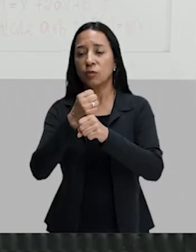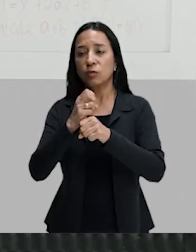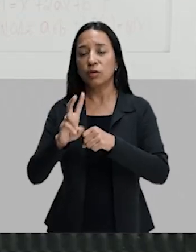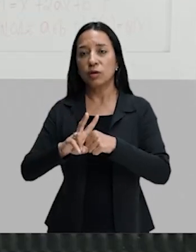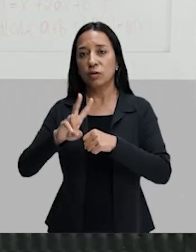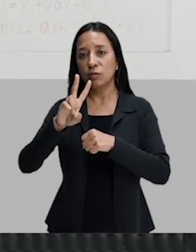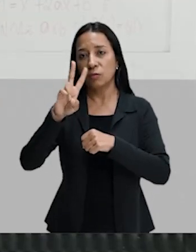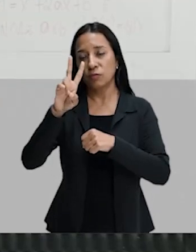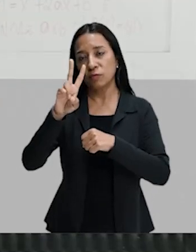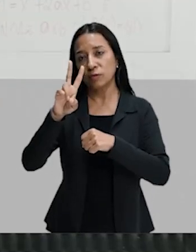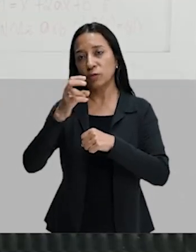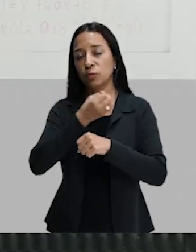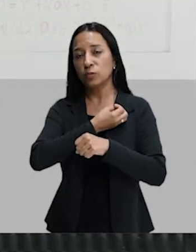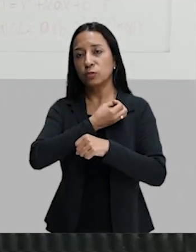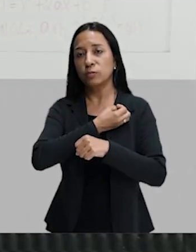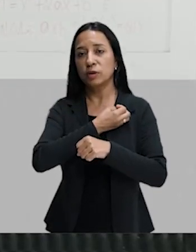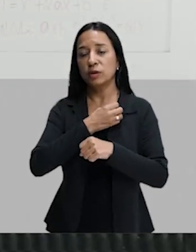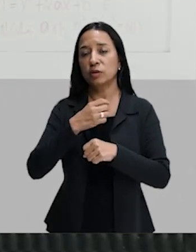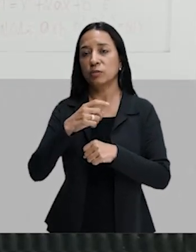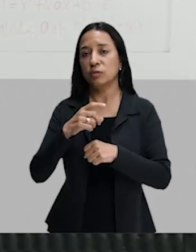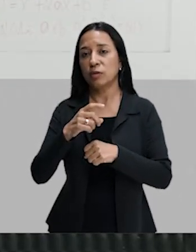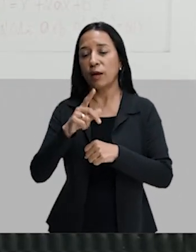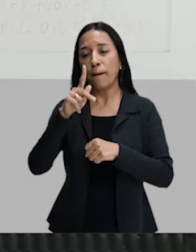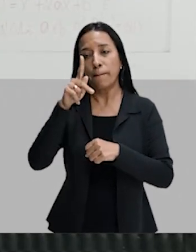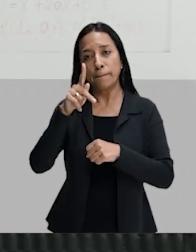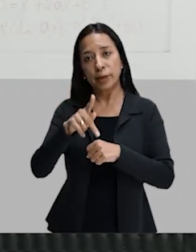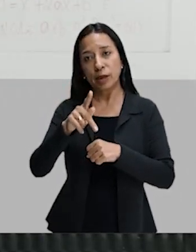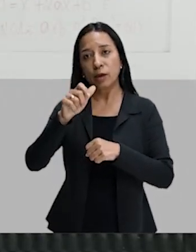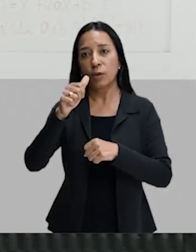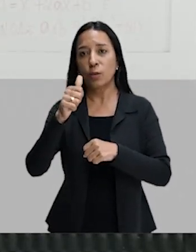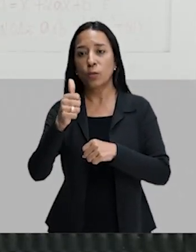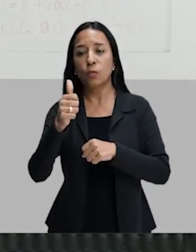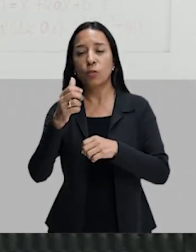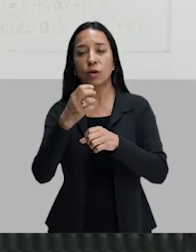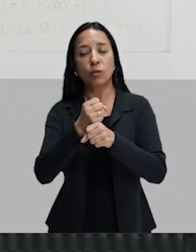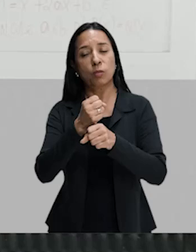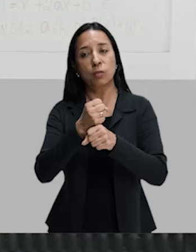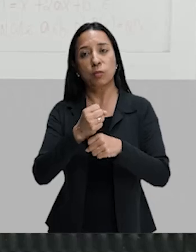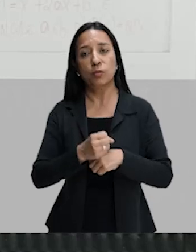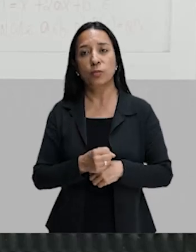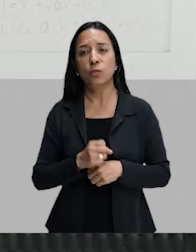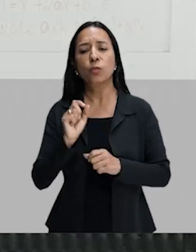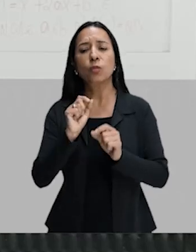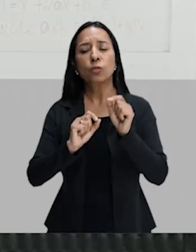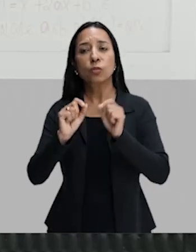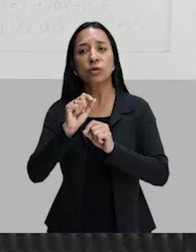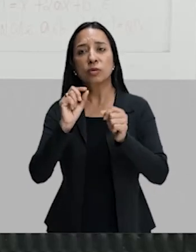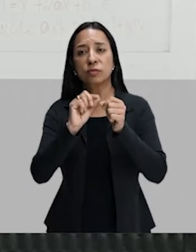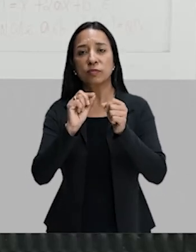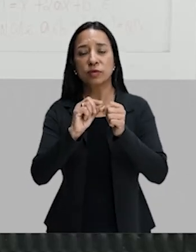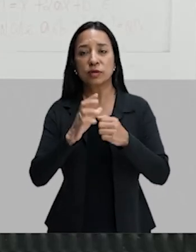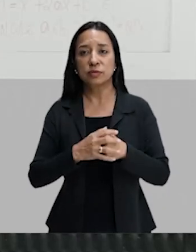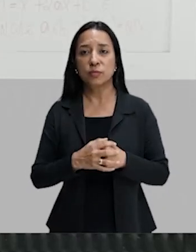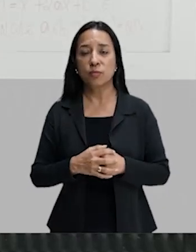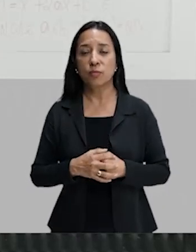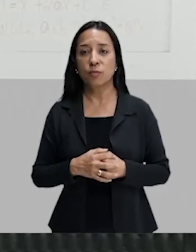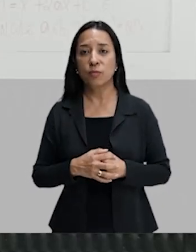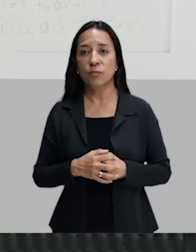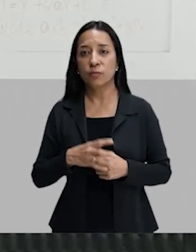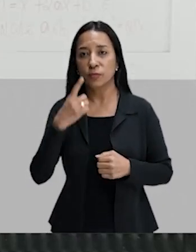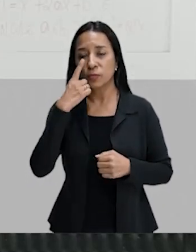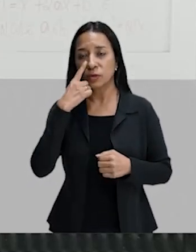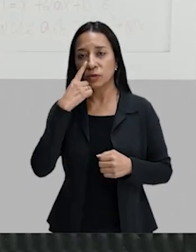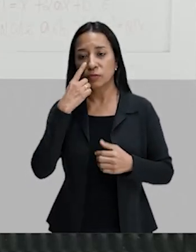x igual a 1, ou seja, vou calcular o P1, certo? Então, o que a gente faz para calcular o valor numérico? Já vimos isso